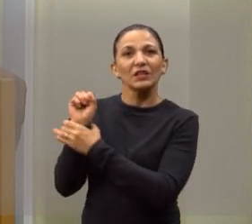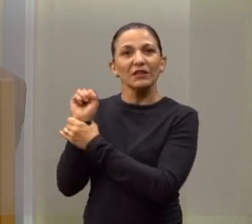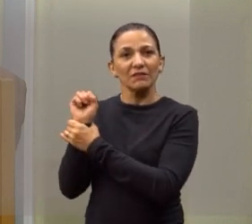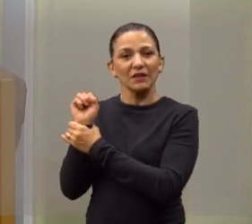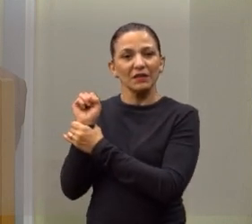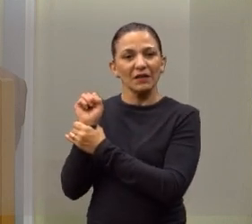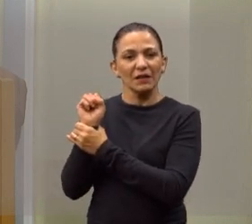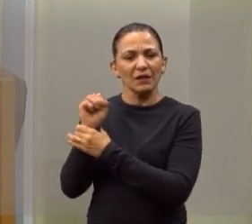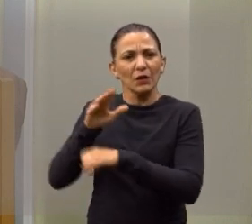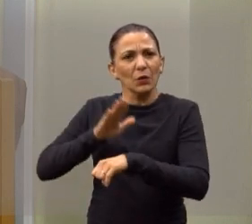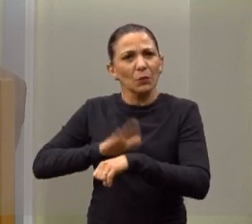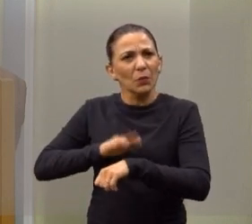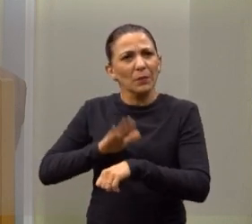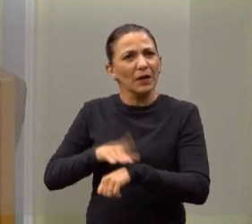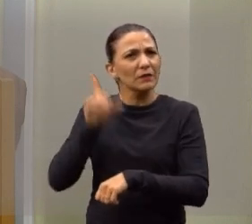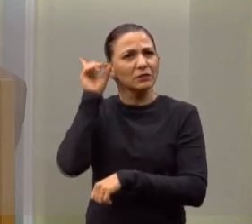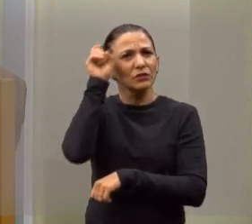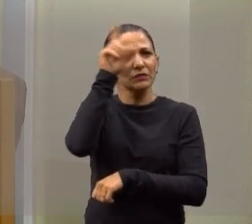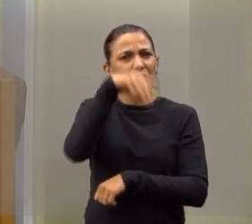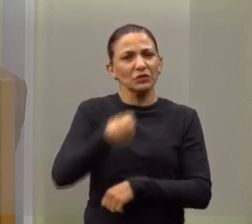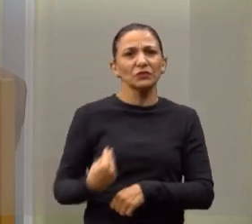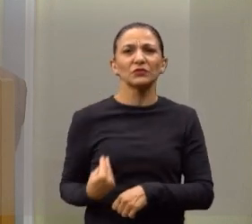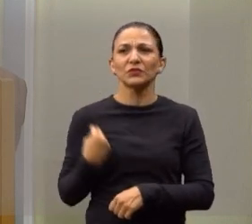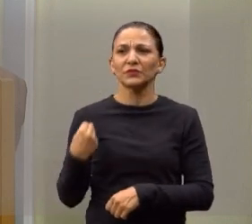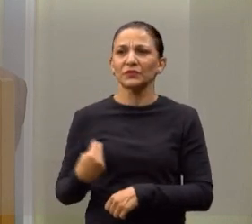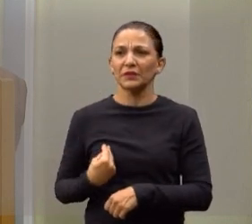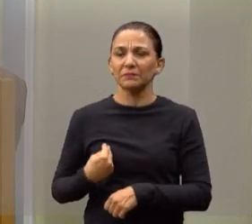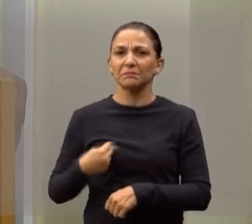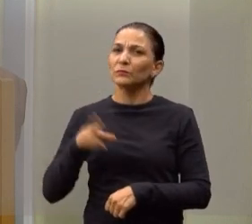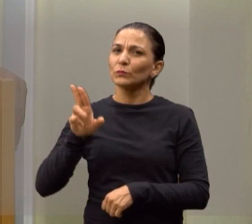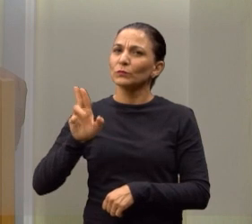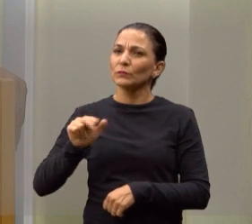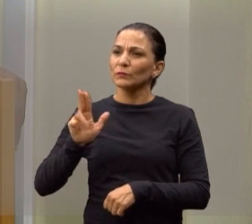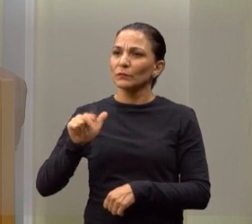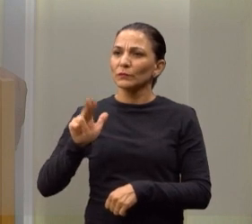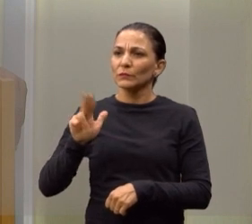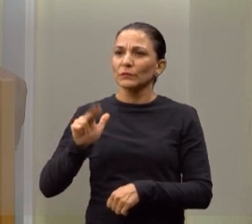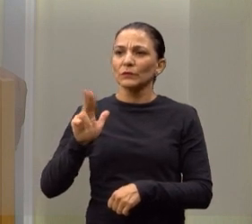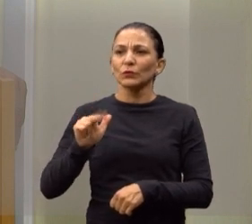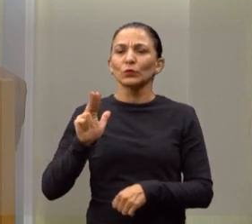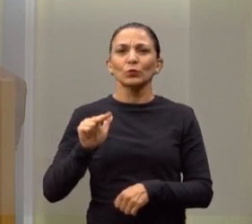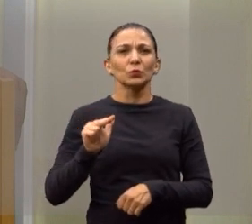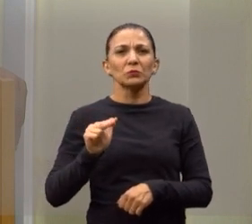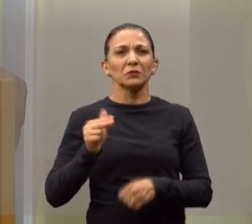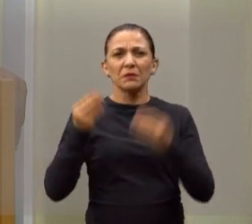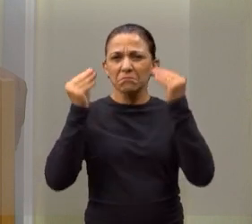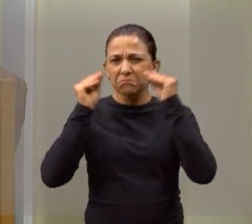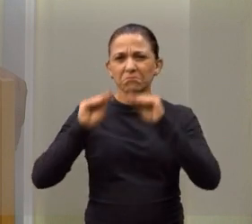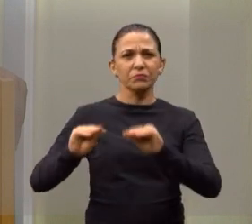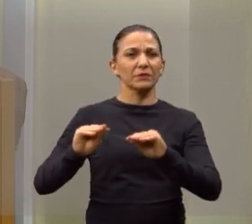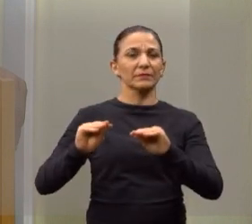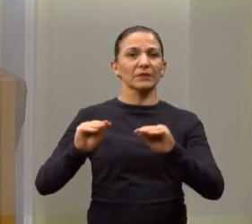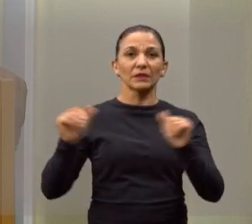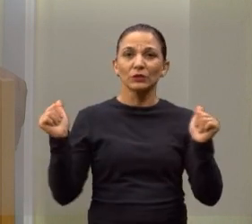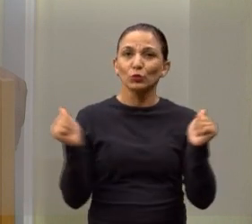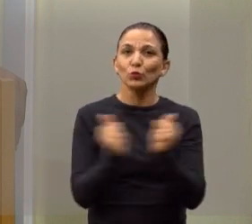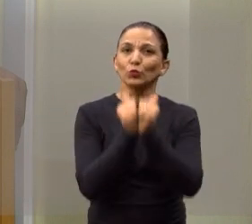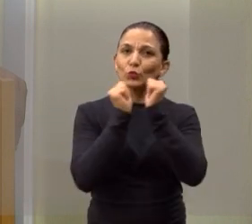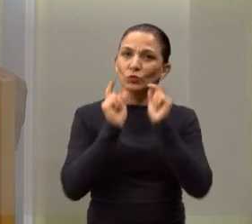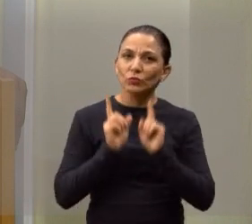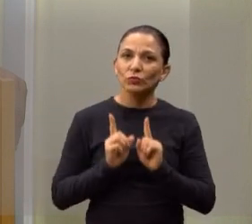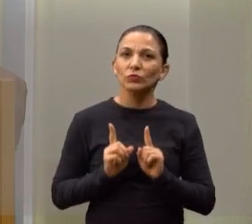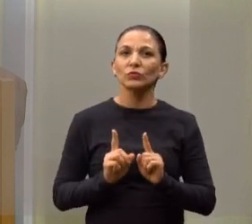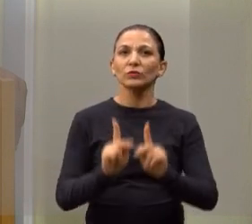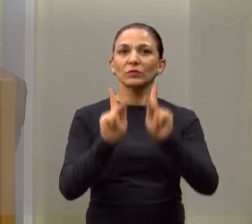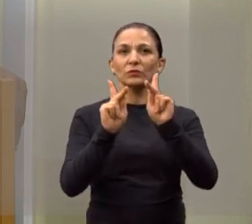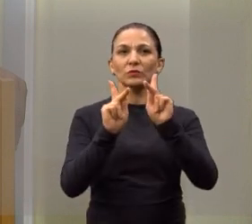momentos muito difíceis muito difícil mas nunca estamos de pé junto junto então é